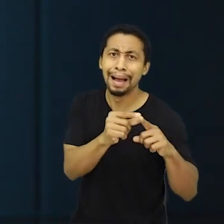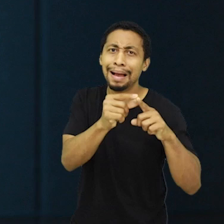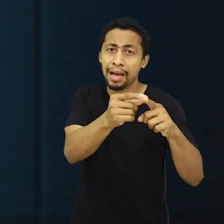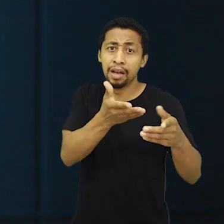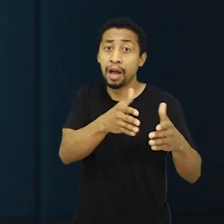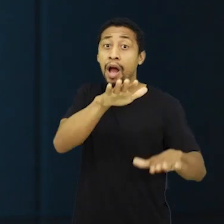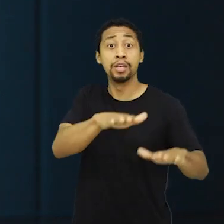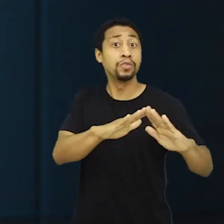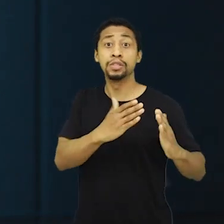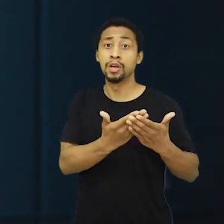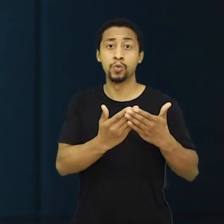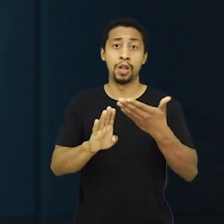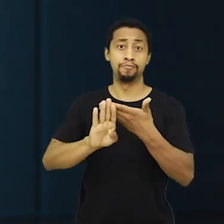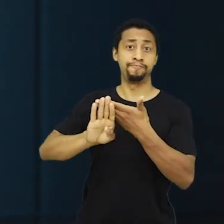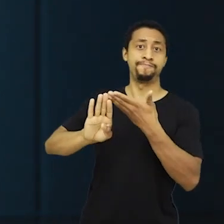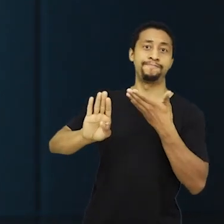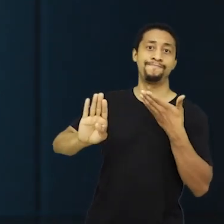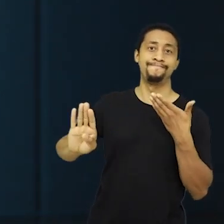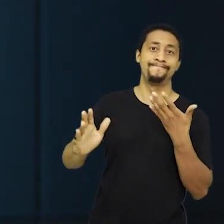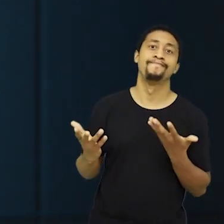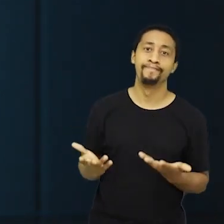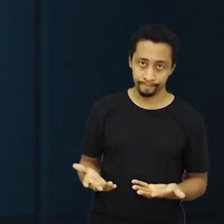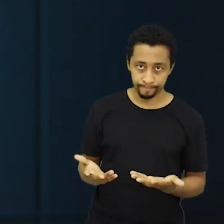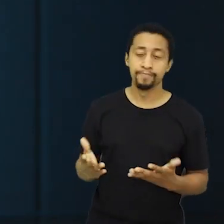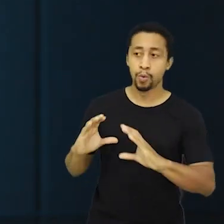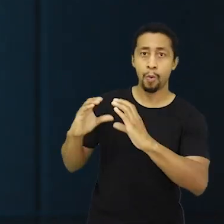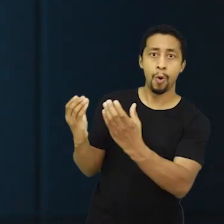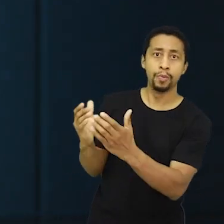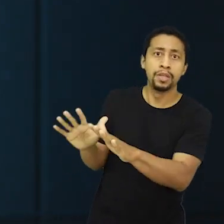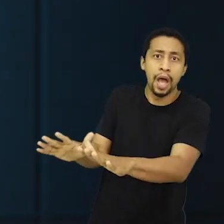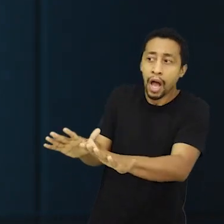distância, né, com aquela comunidade, como se ela não fizesse parte daquilo, e